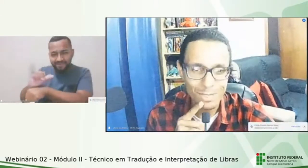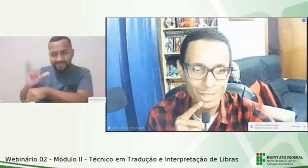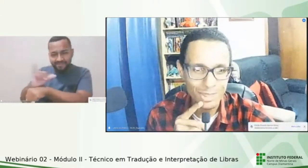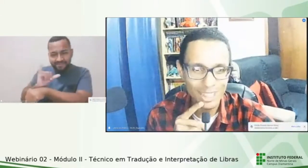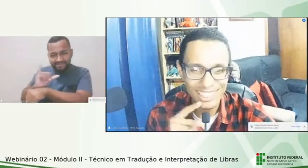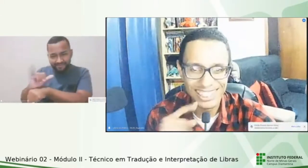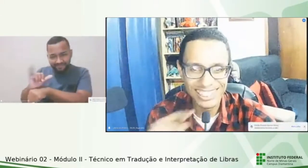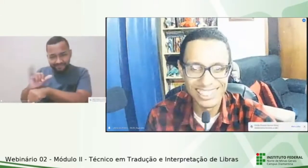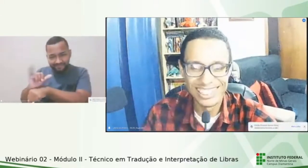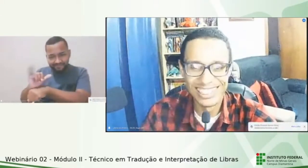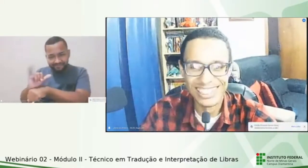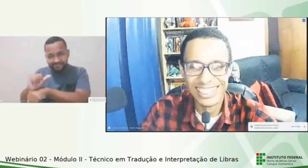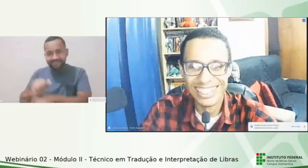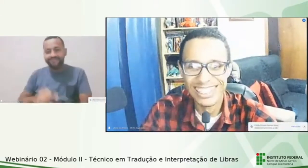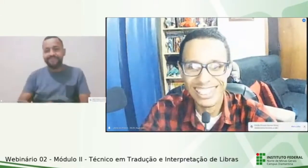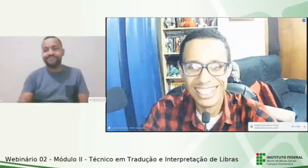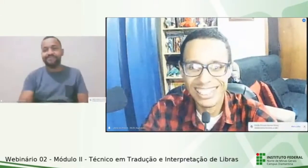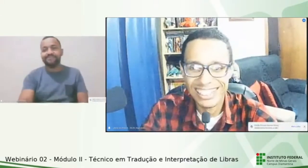Professora?